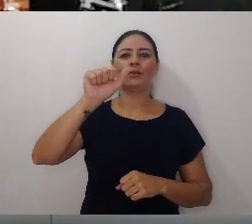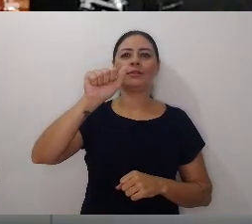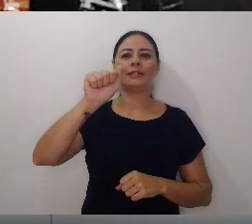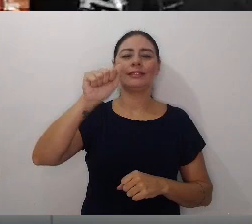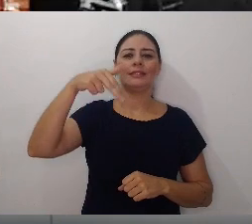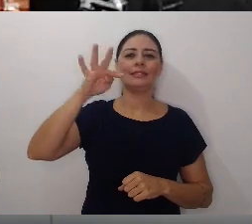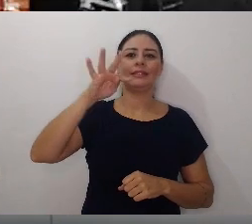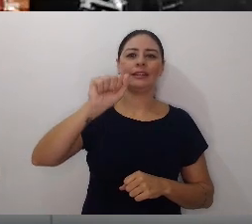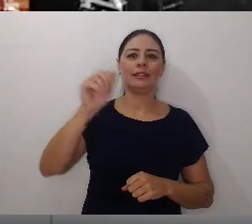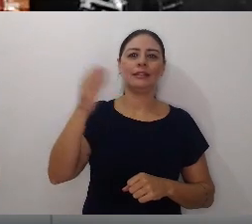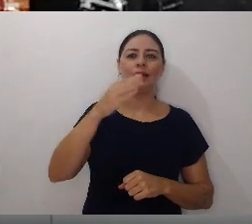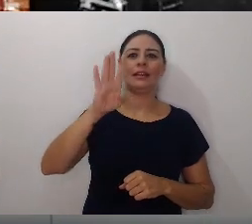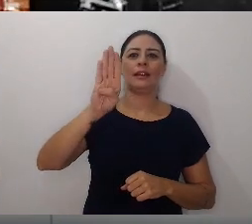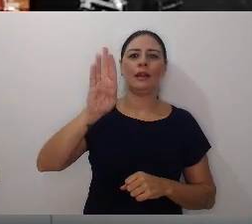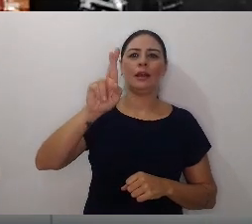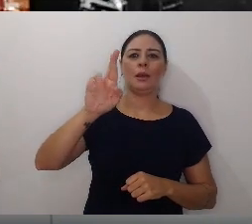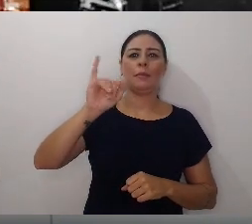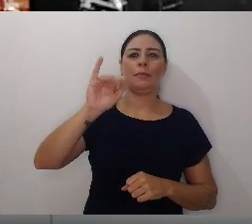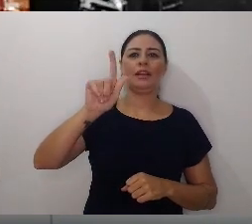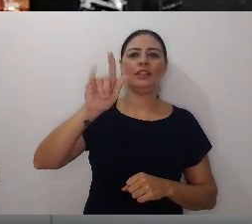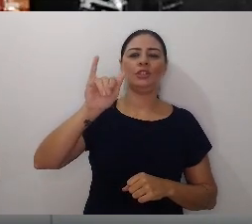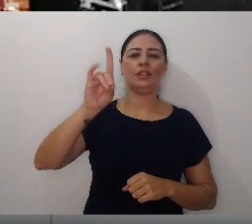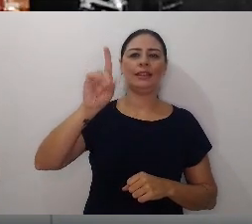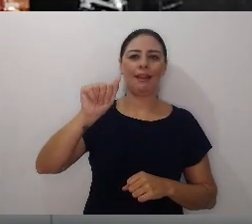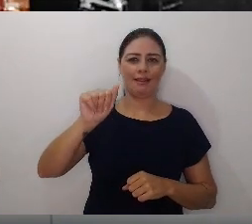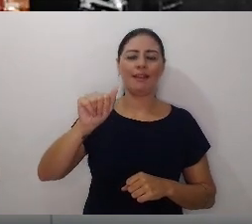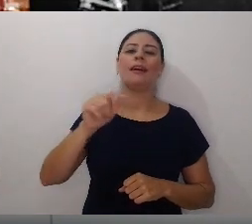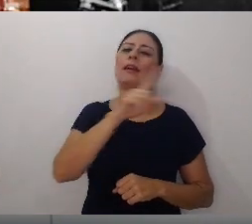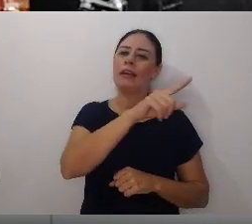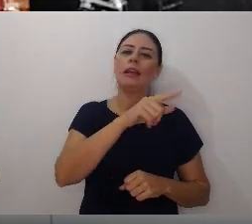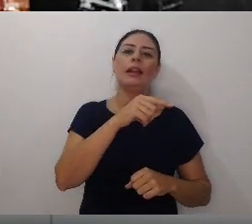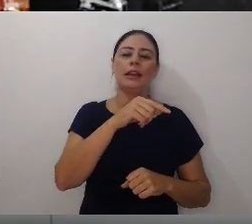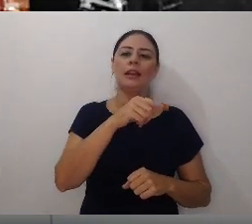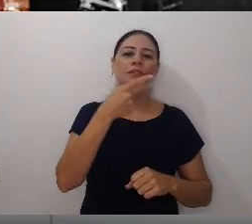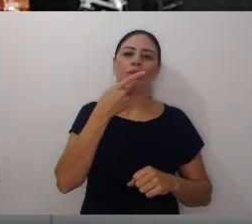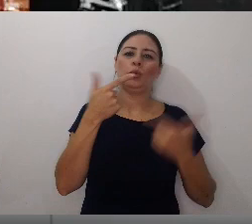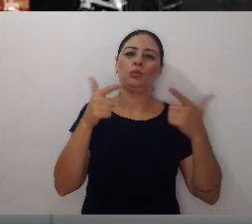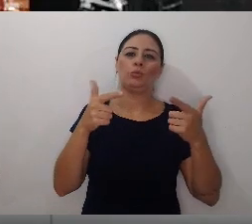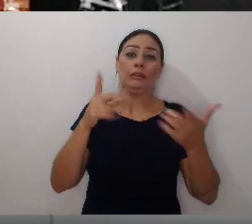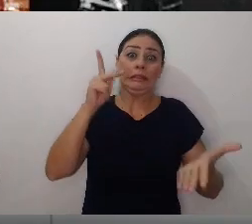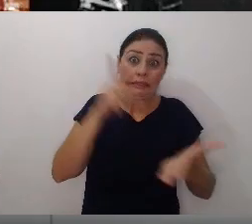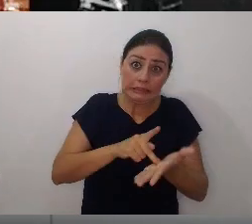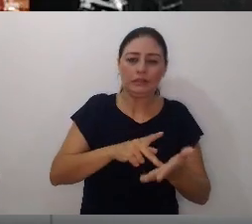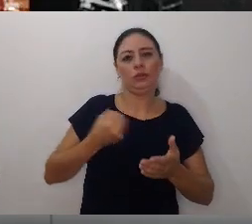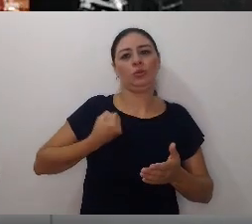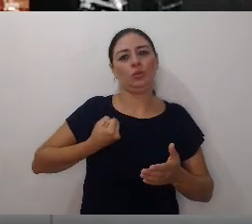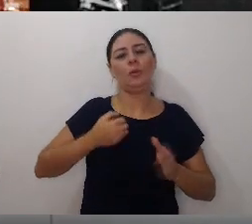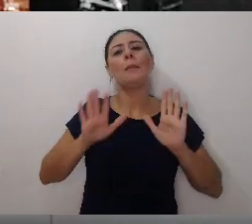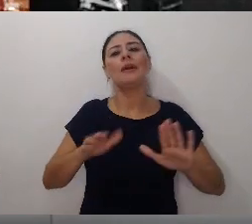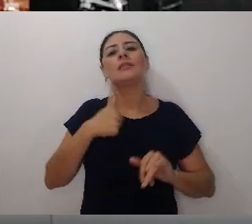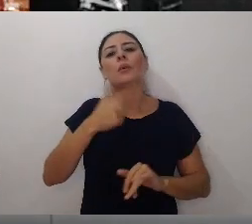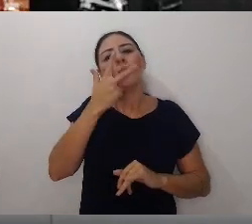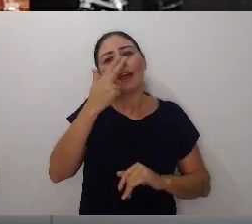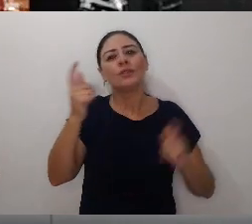ele, inclusive, trabalha na epidemiologia, e ele é chefe aqui do Hospital Santa Brígida. Era, quando não era Clinipan, agora a Clinipan ali, eu acho